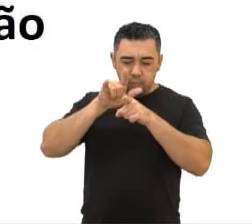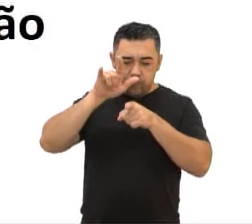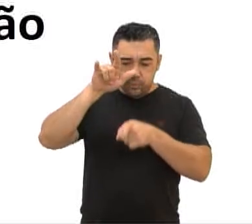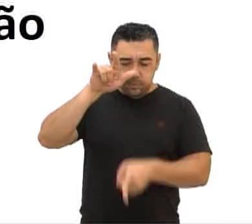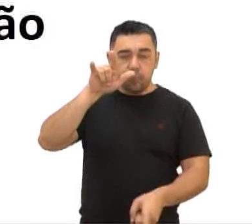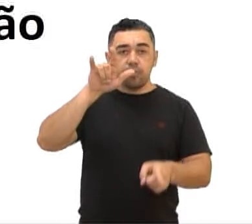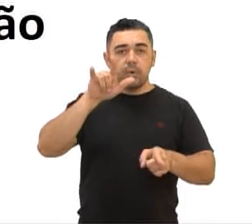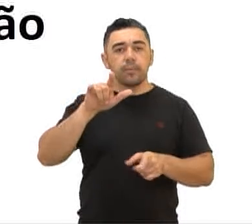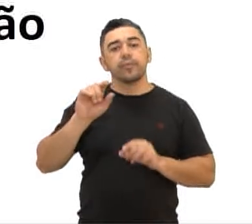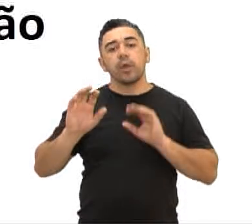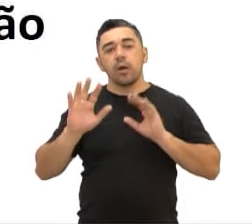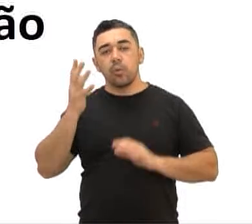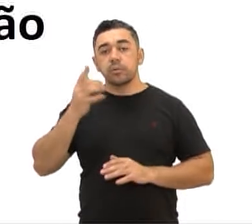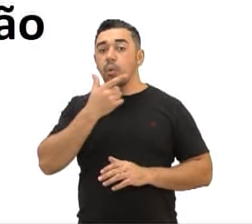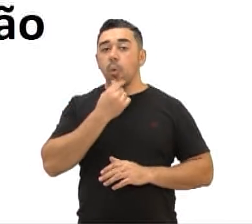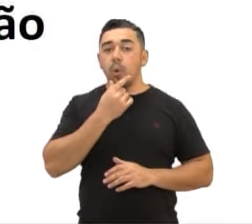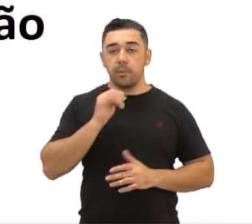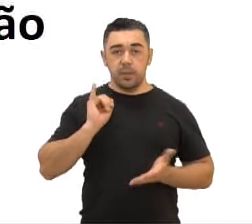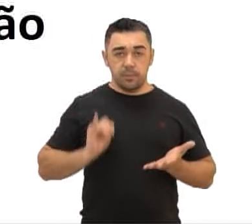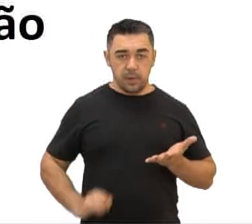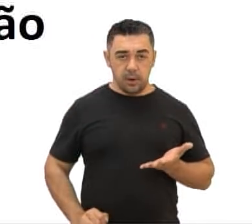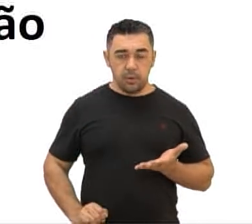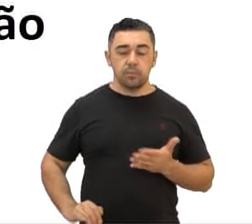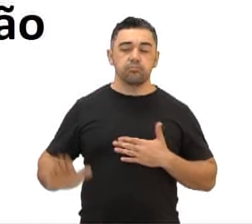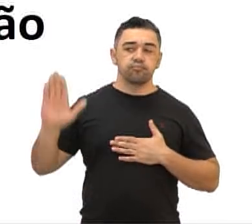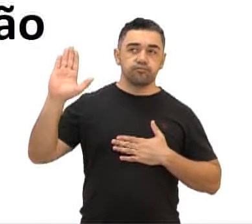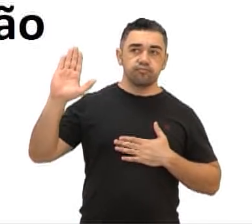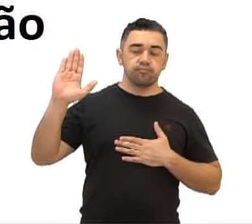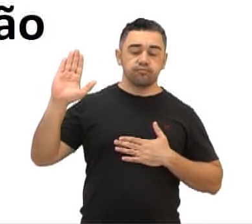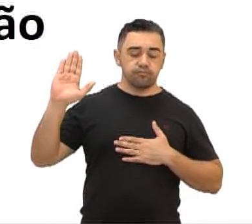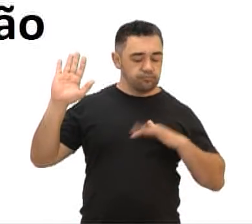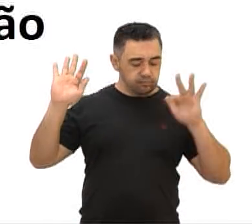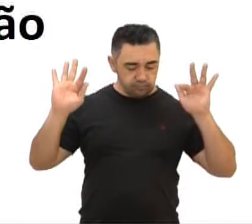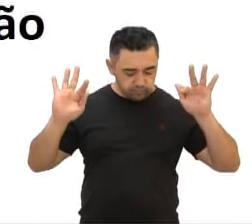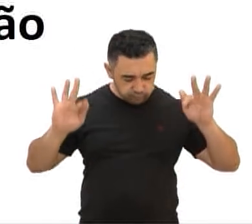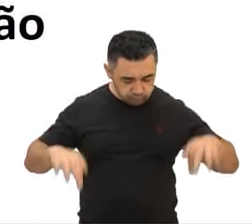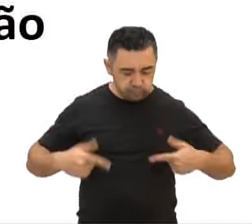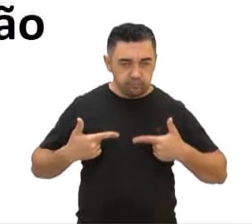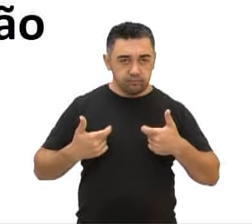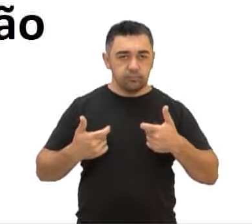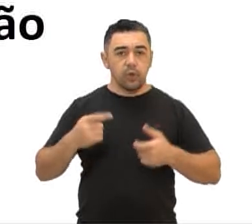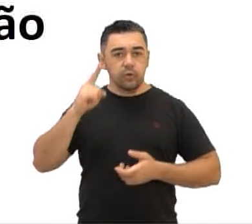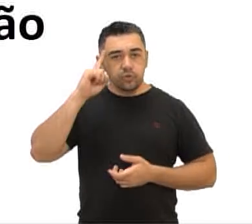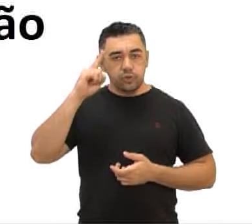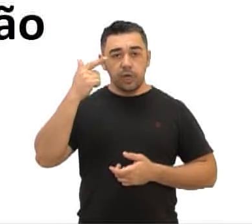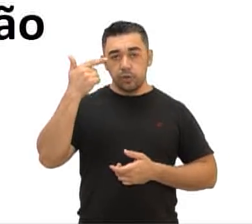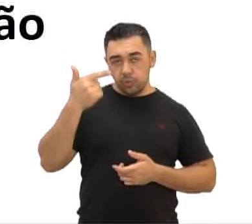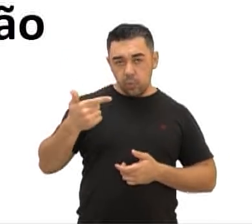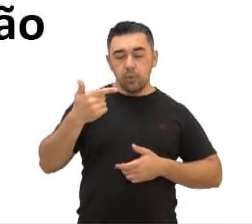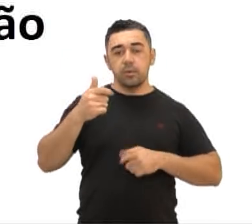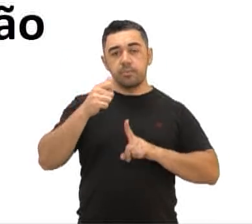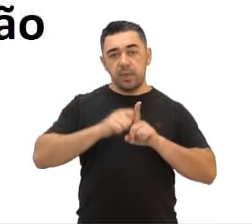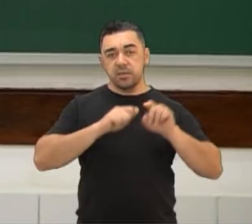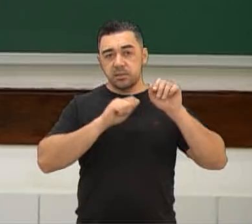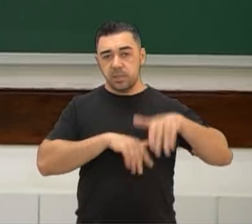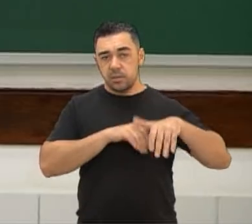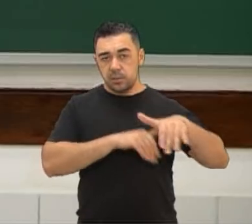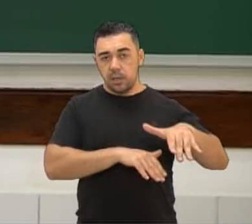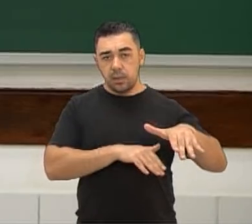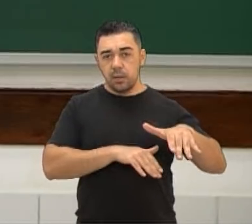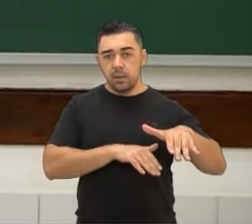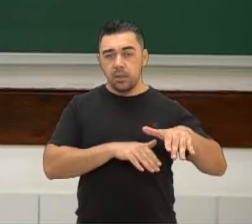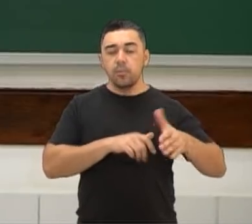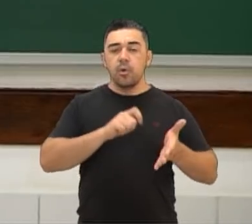Japão, o imperador Hirohito anunciou a rendição e o dia 2 de setembro de 45 foi o dia em que o